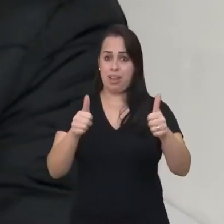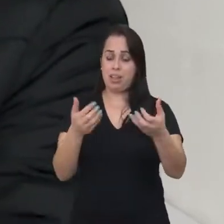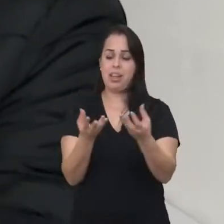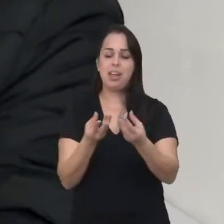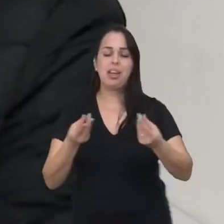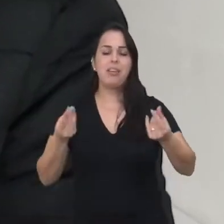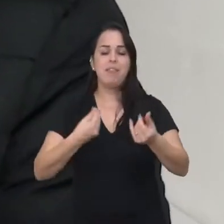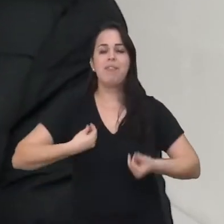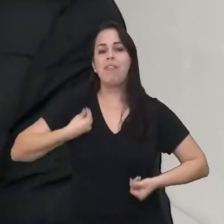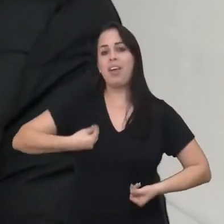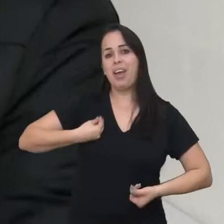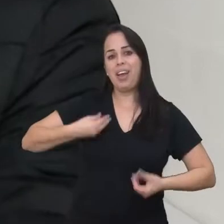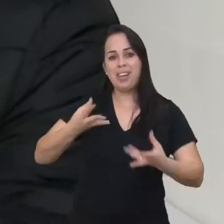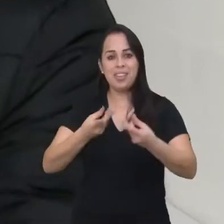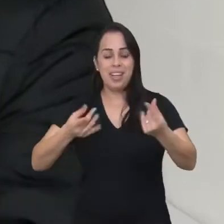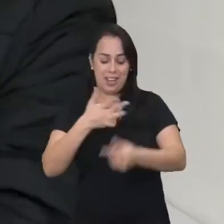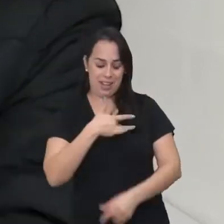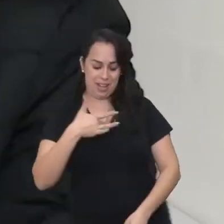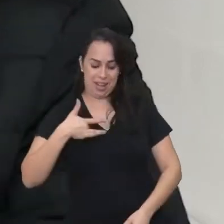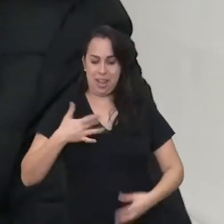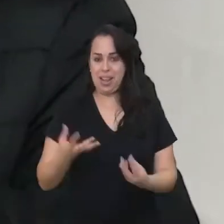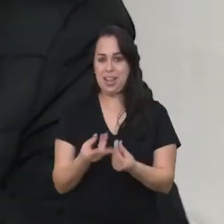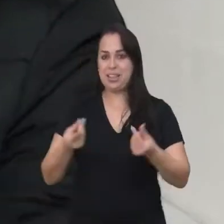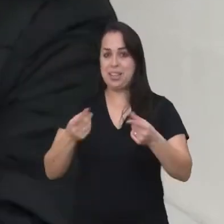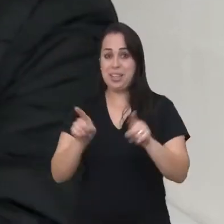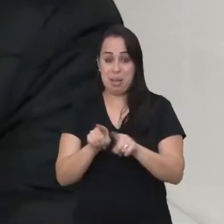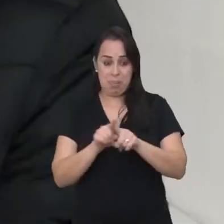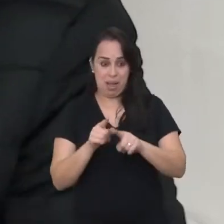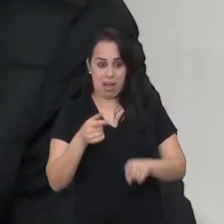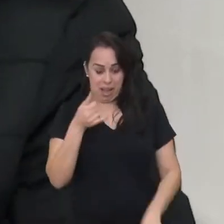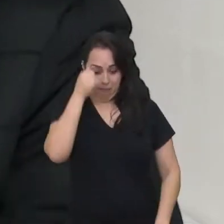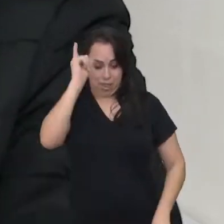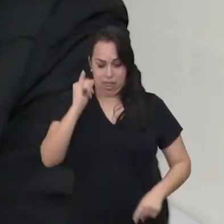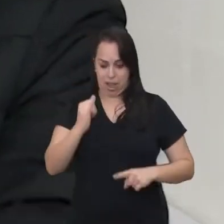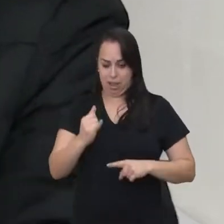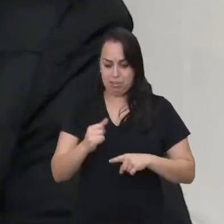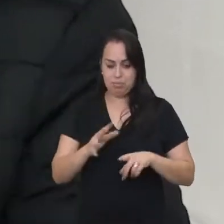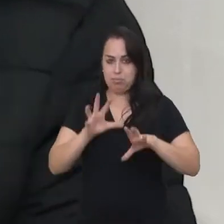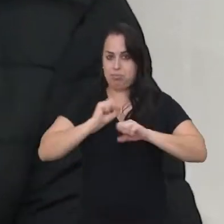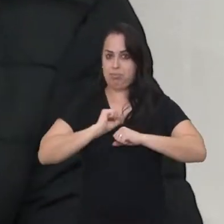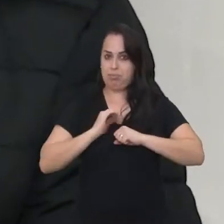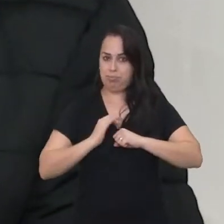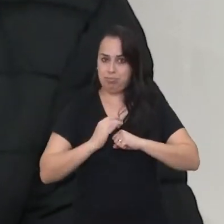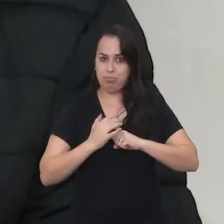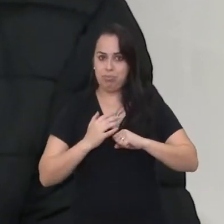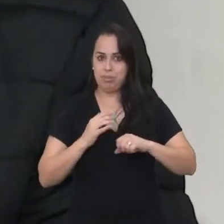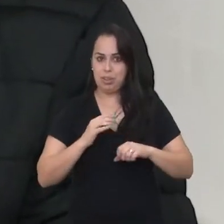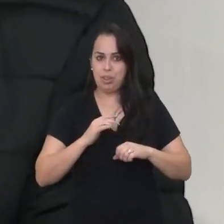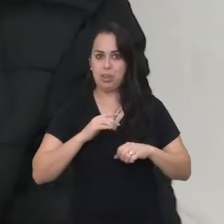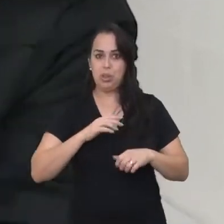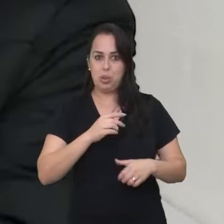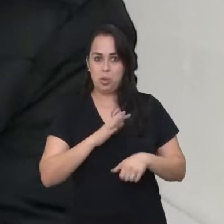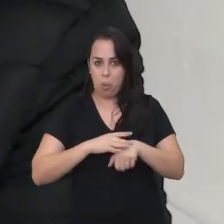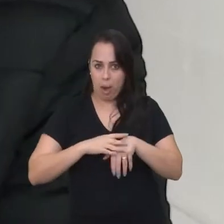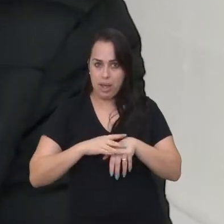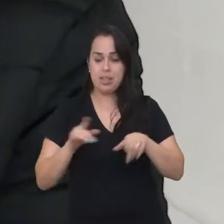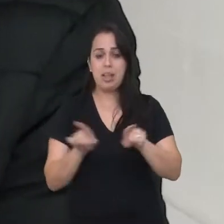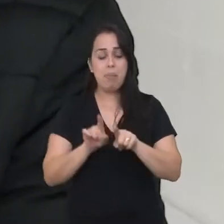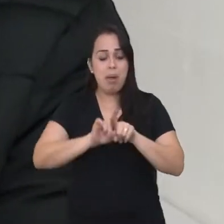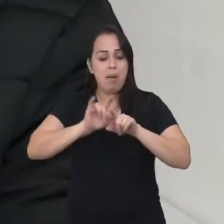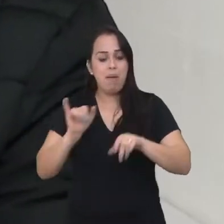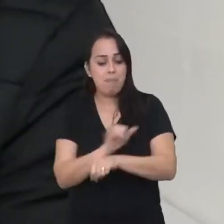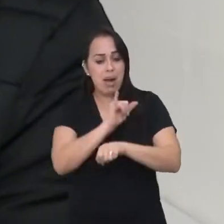como qualidade de vida, como saúde, como prevenção e como uma ferramenta educacional